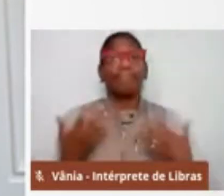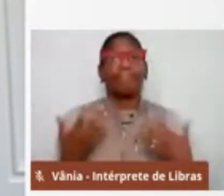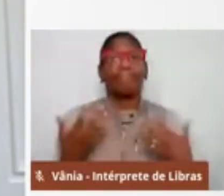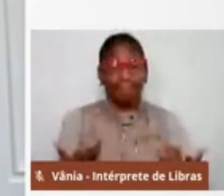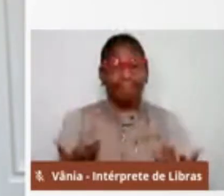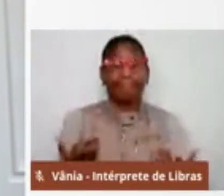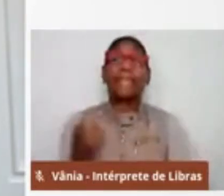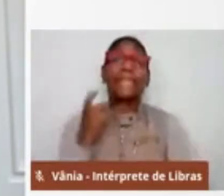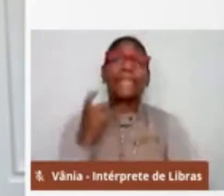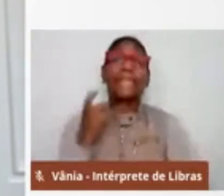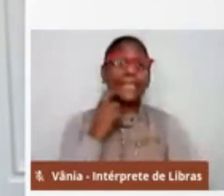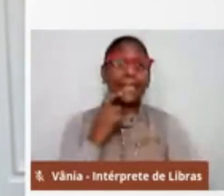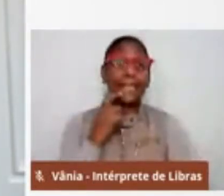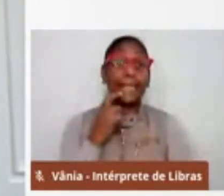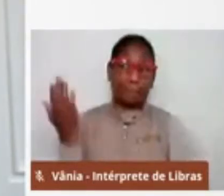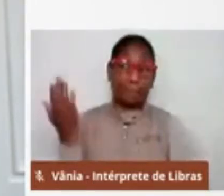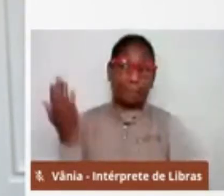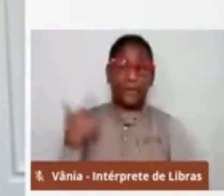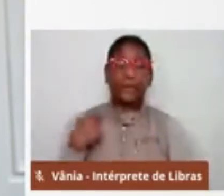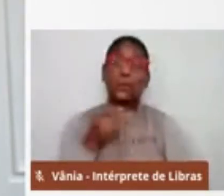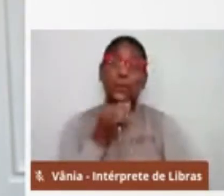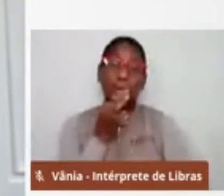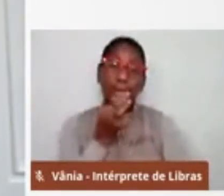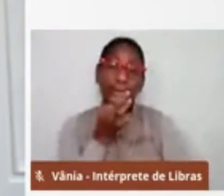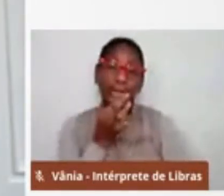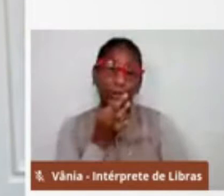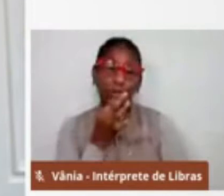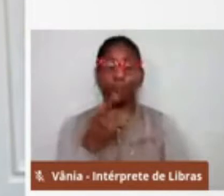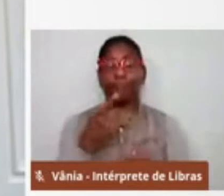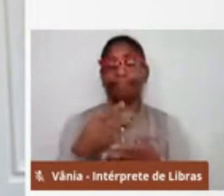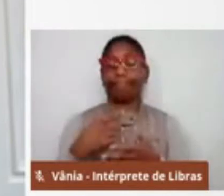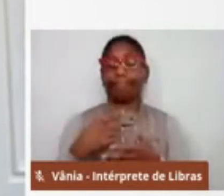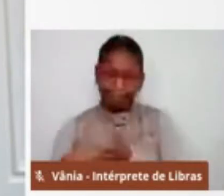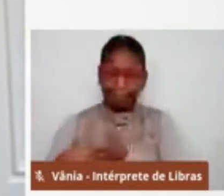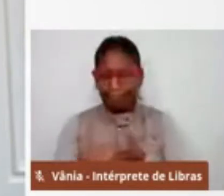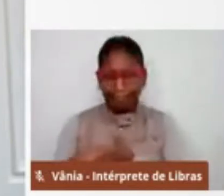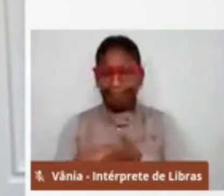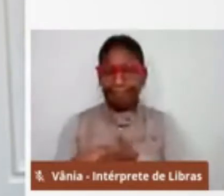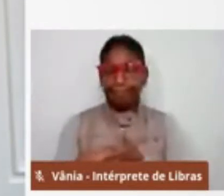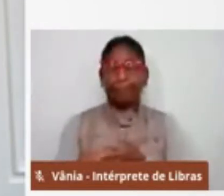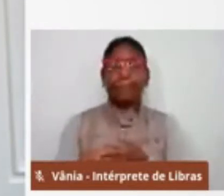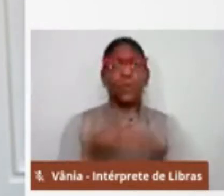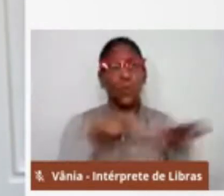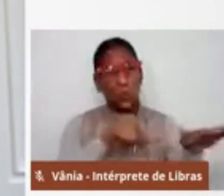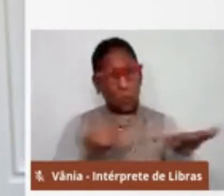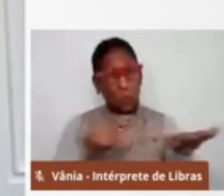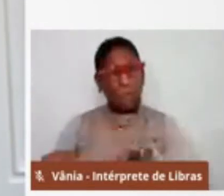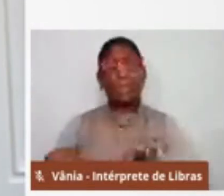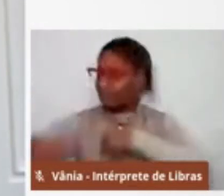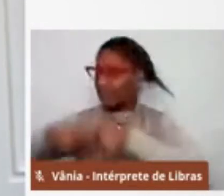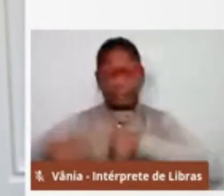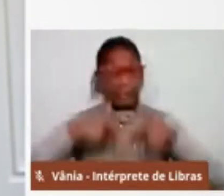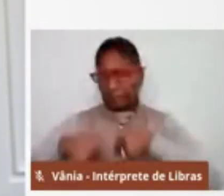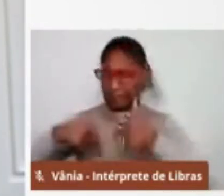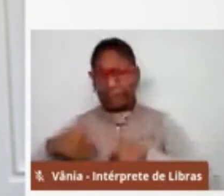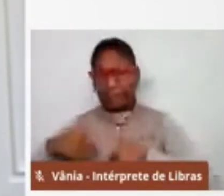Na última sexta-feira, fiz um exame logo cedo, diante de uma semana que tinha sido intensa,